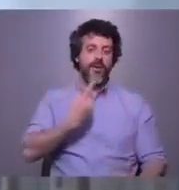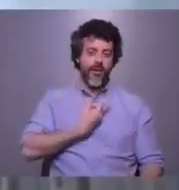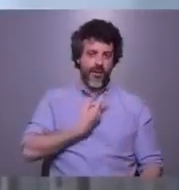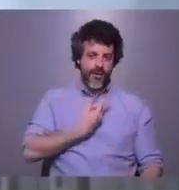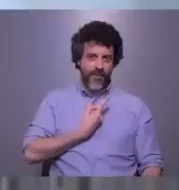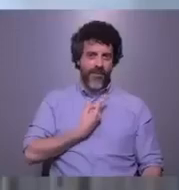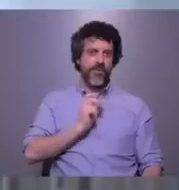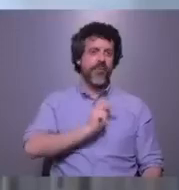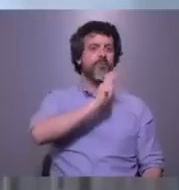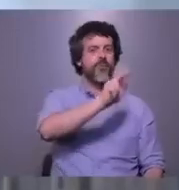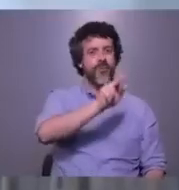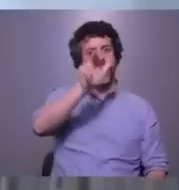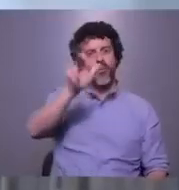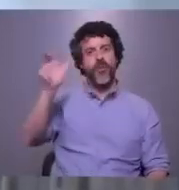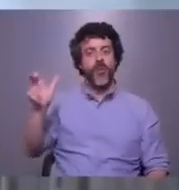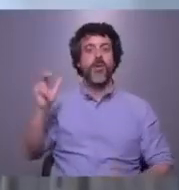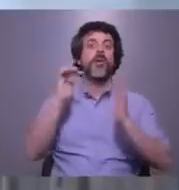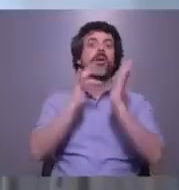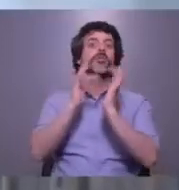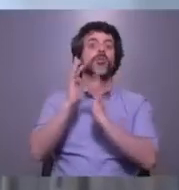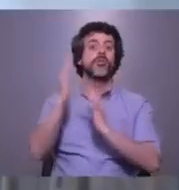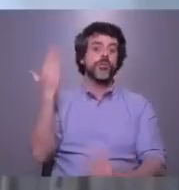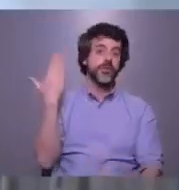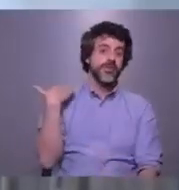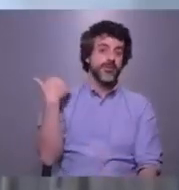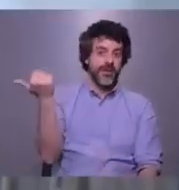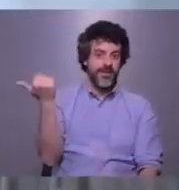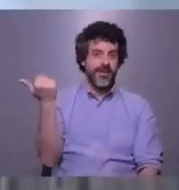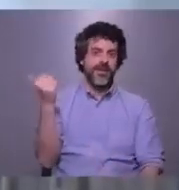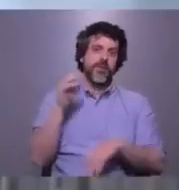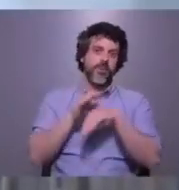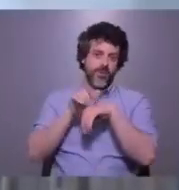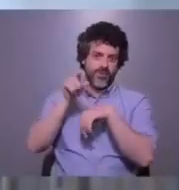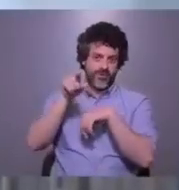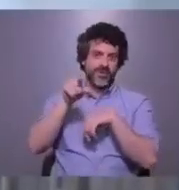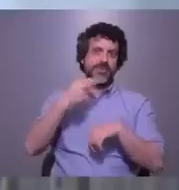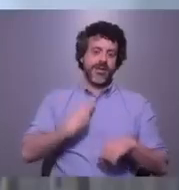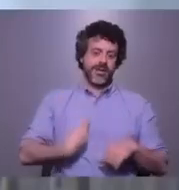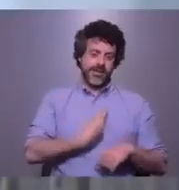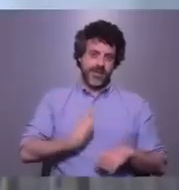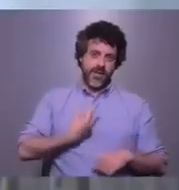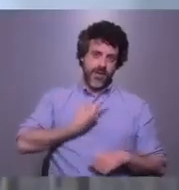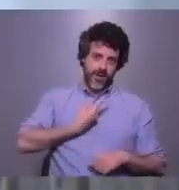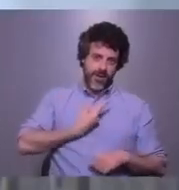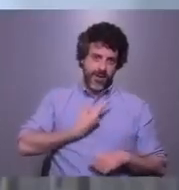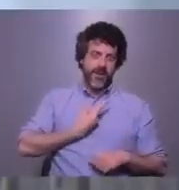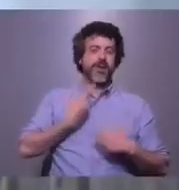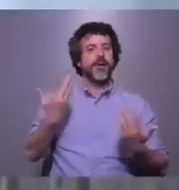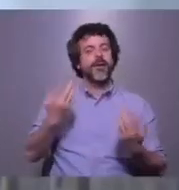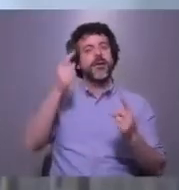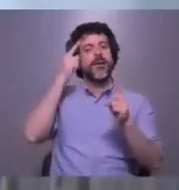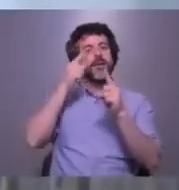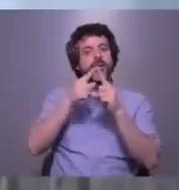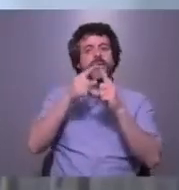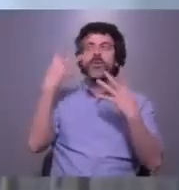Portanto, fomos chamados por Jesus, por isso somos cristãos, para o encontro com Ele, o encontro capaz de transformar as nossas